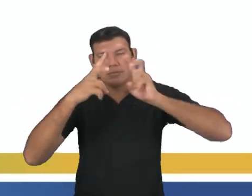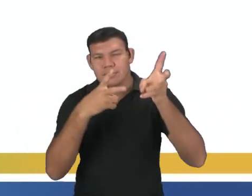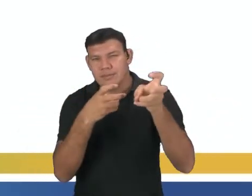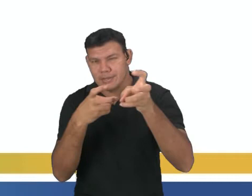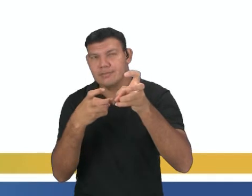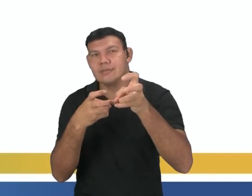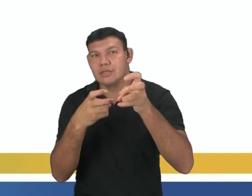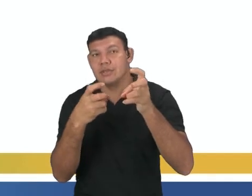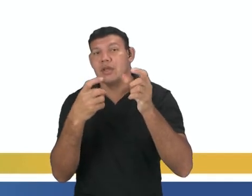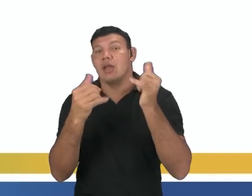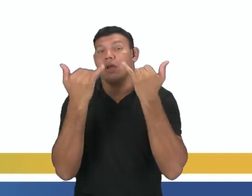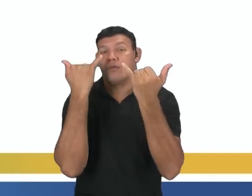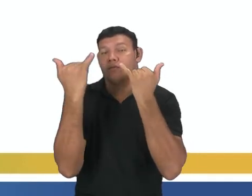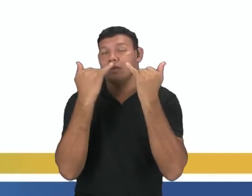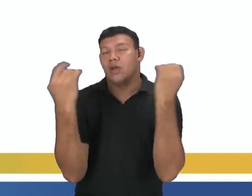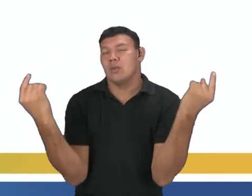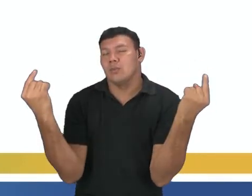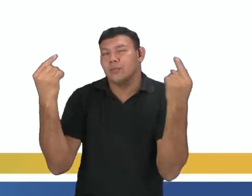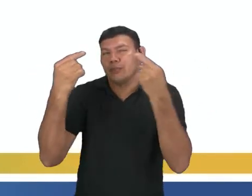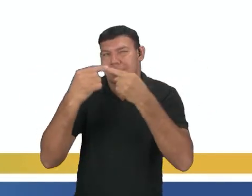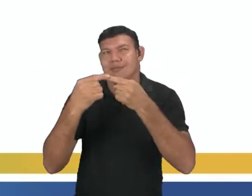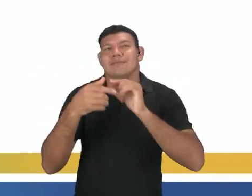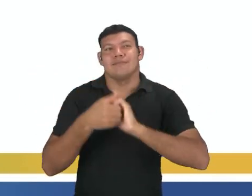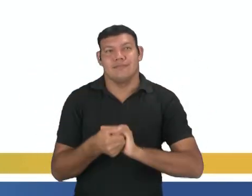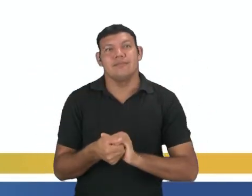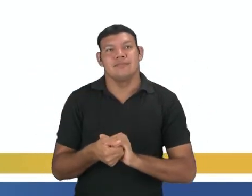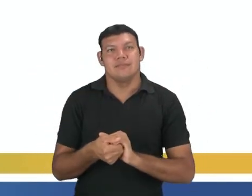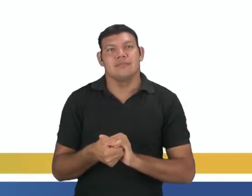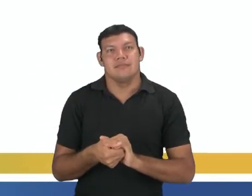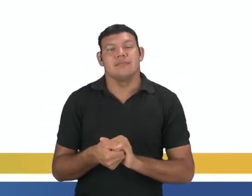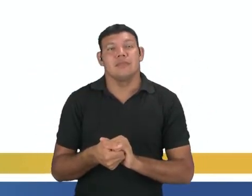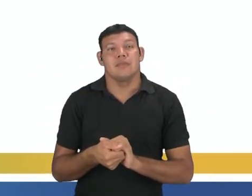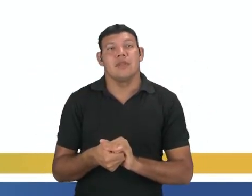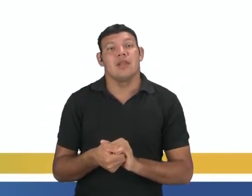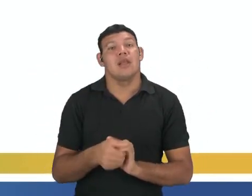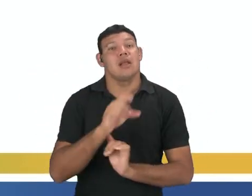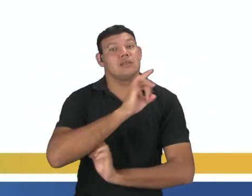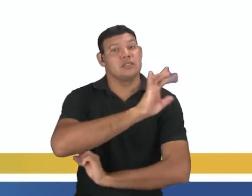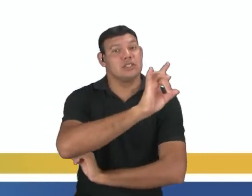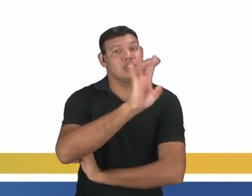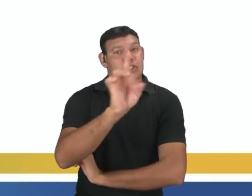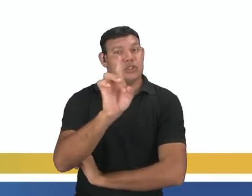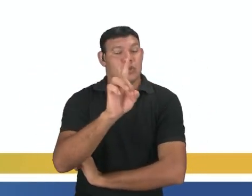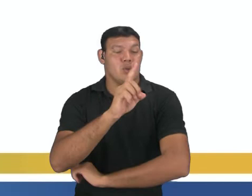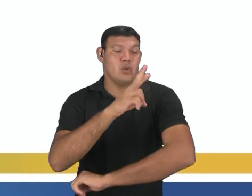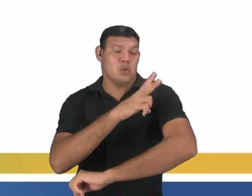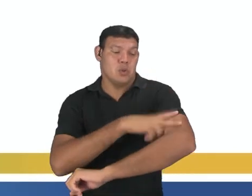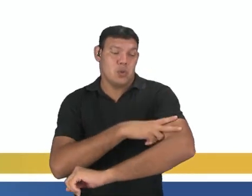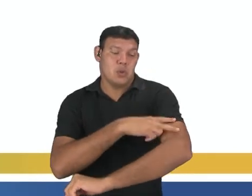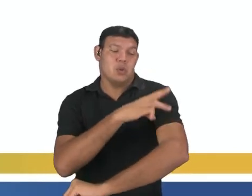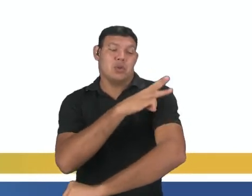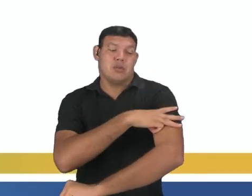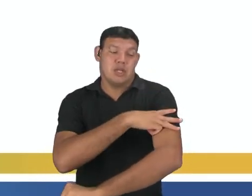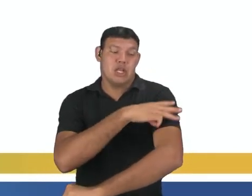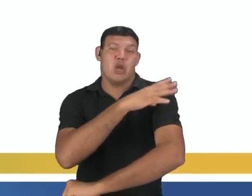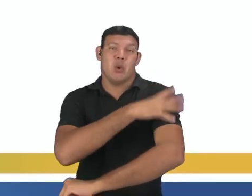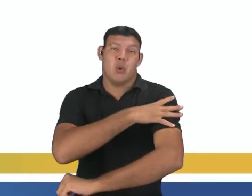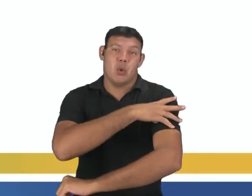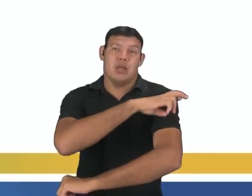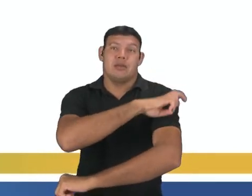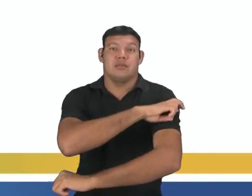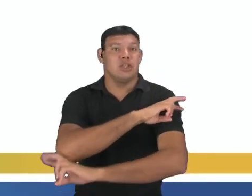ó. Quantidade de meninas são todas essas, mas cada uma num ano